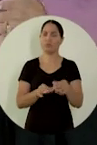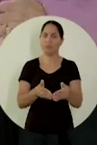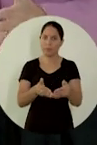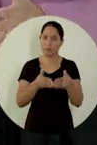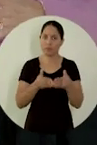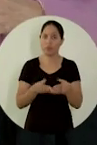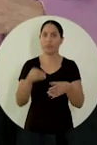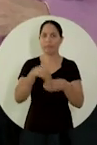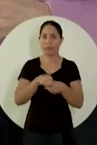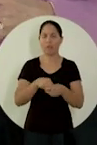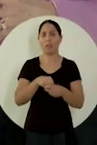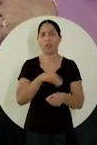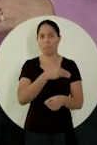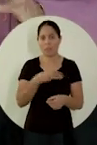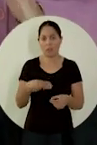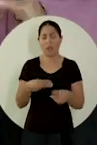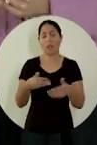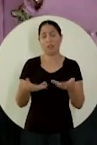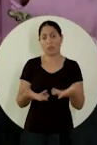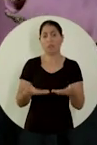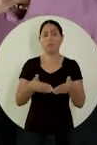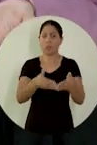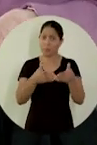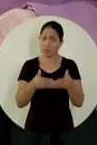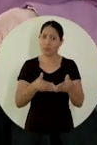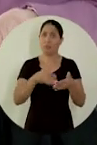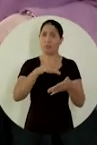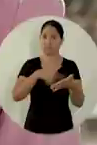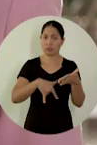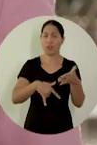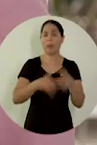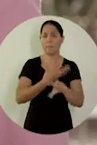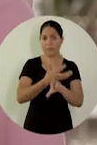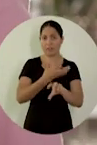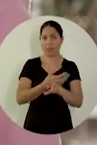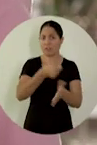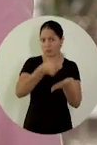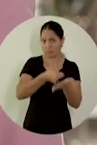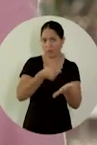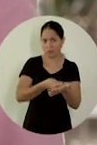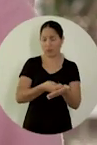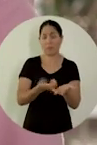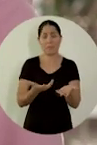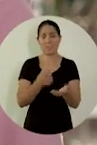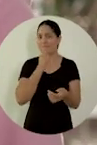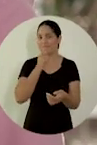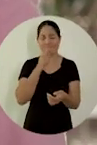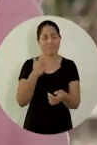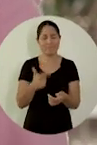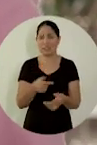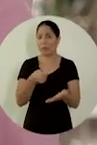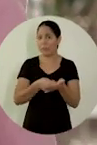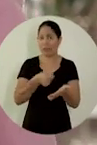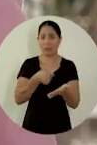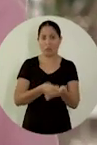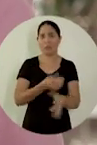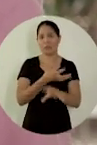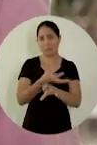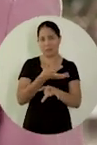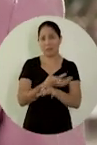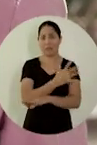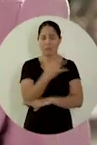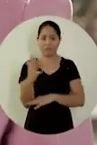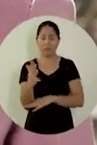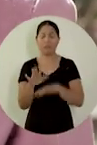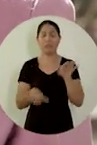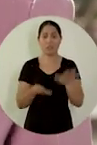Direito Ambiental, vem realizado nos últimos tempos. Existe já uma recomendação, mas essa disciplina ainda não é obrigatória. Então, muitas vezes,